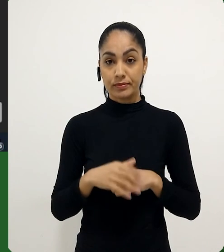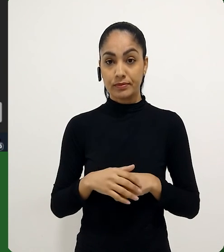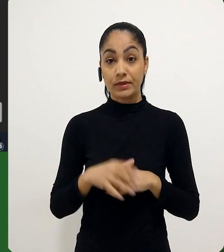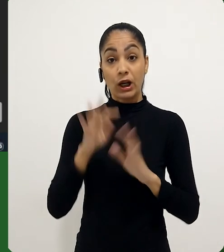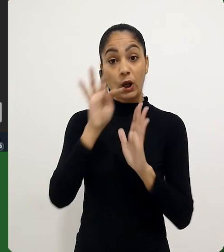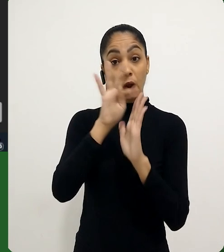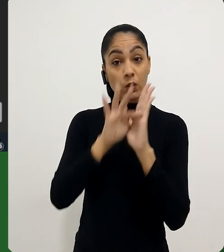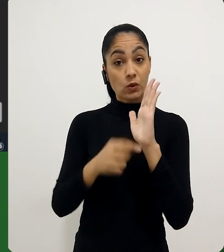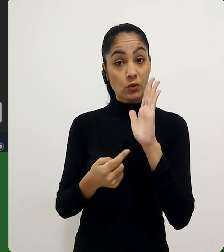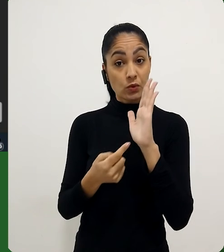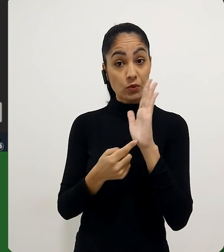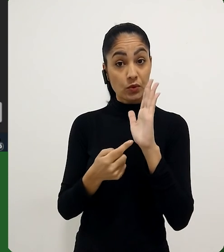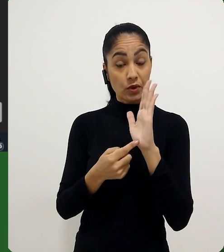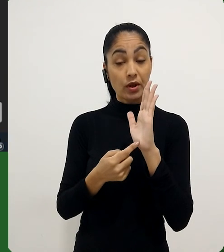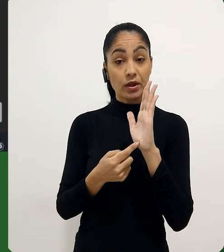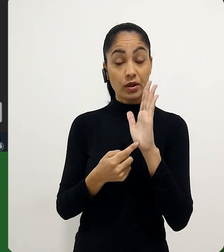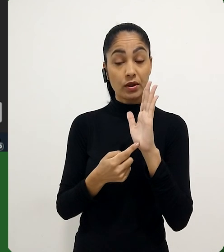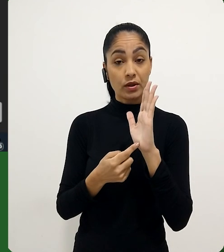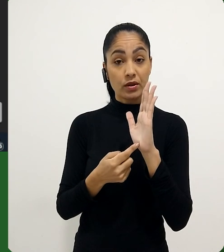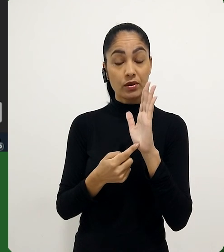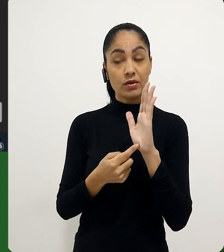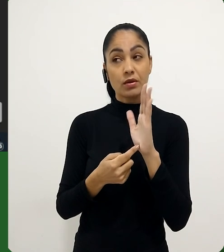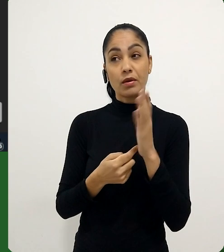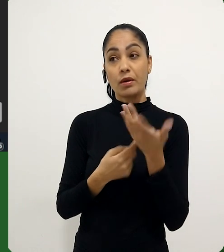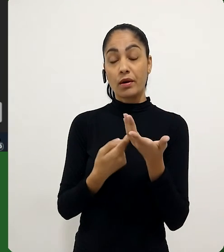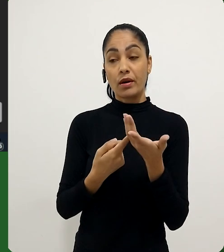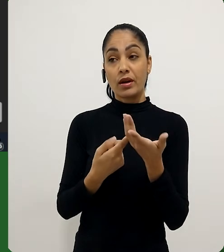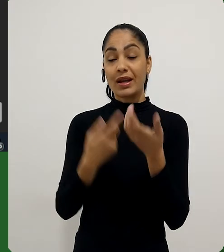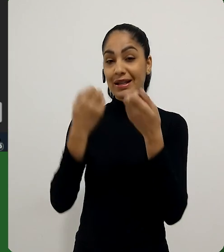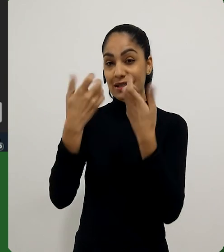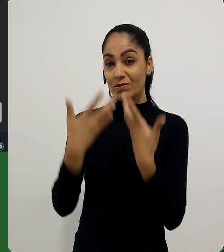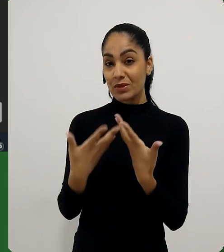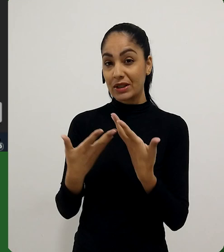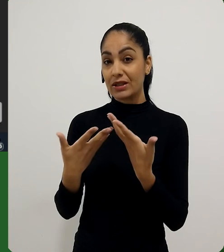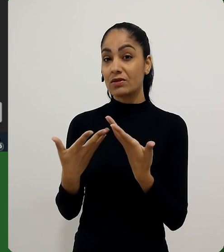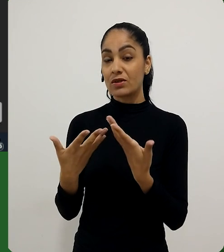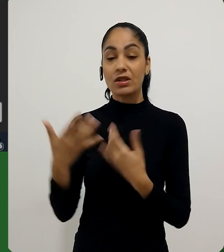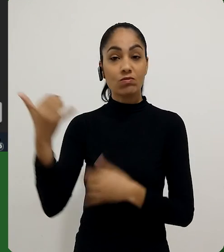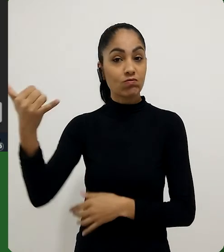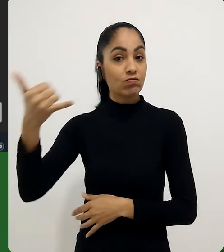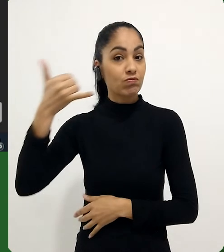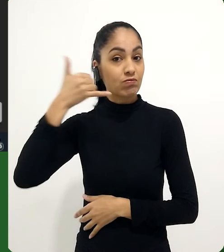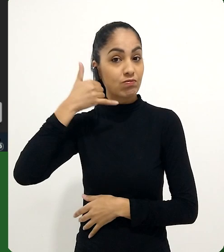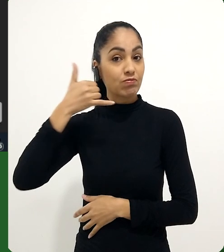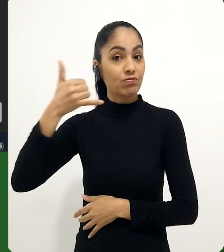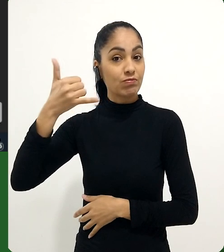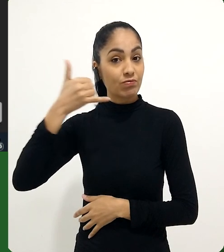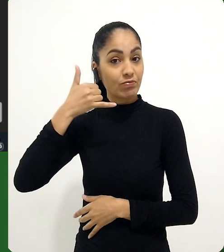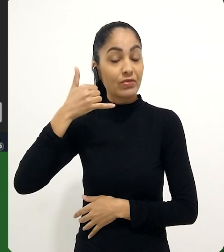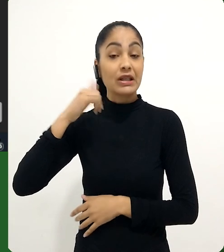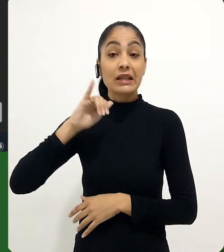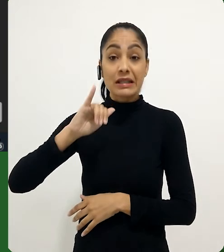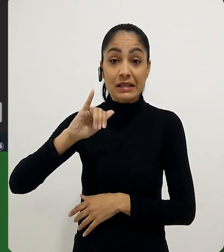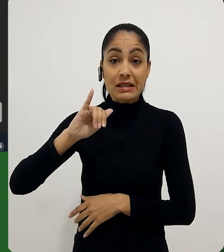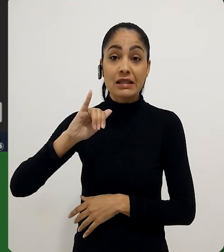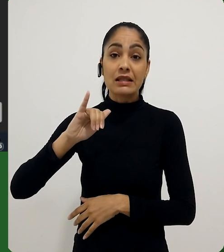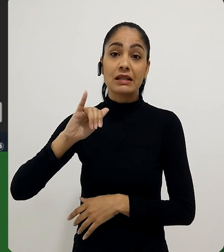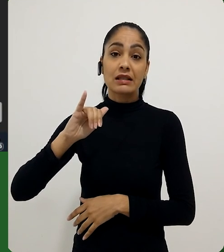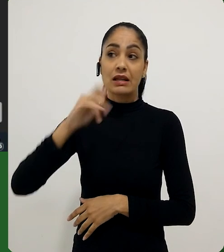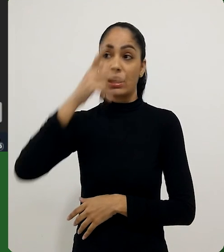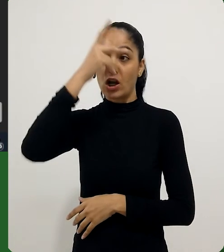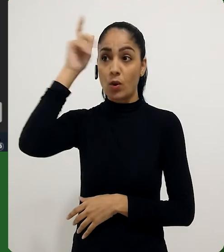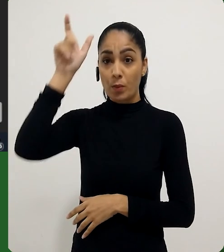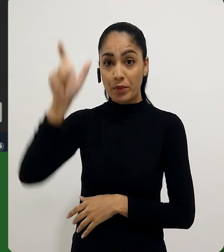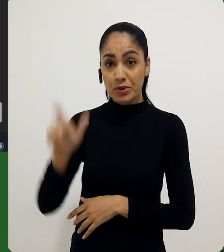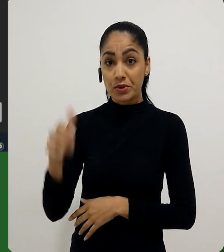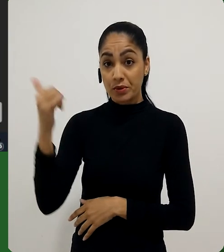né, você, pelo que o texto diz, você atende clientes por telefone, né? Então, provavelmente,